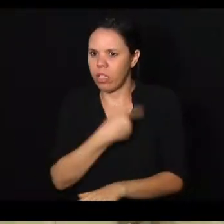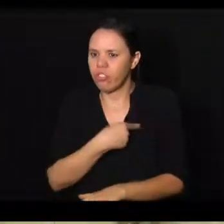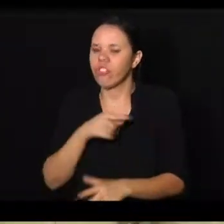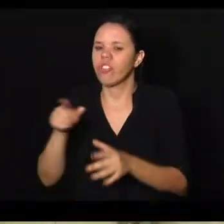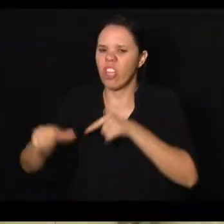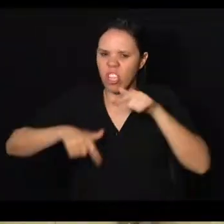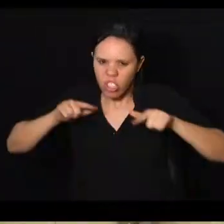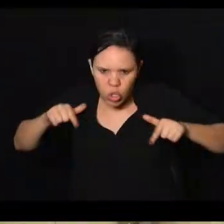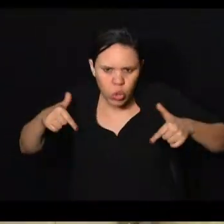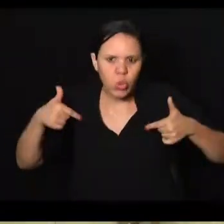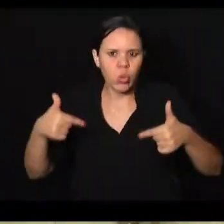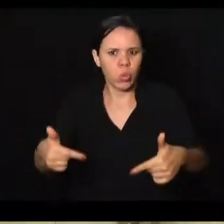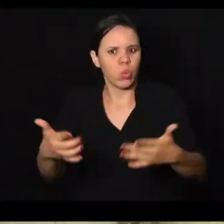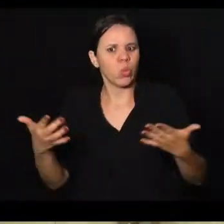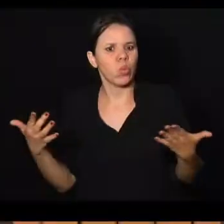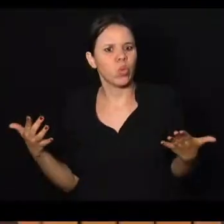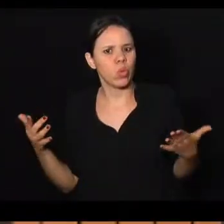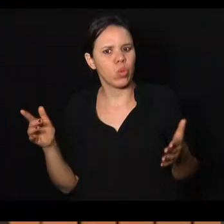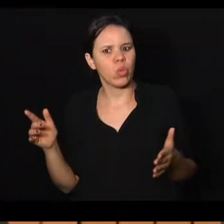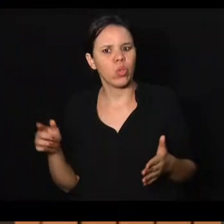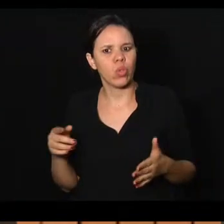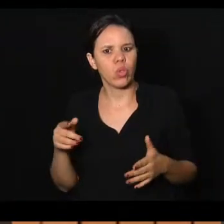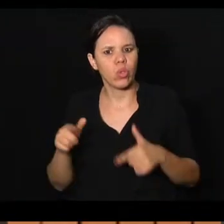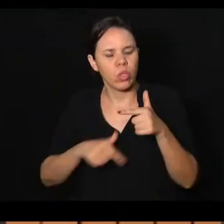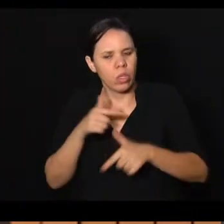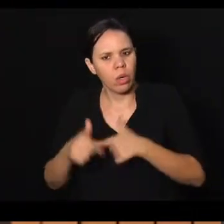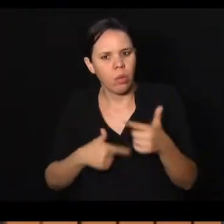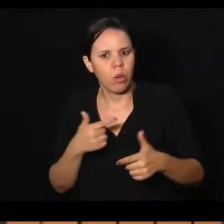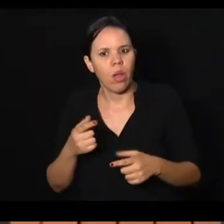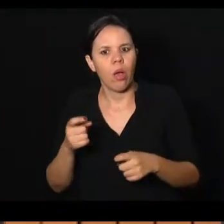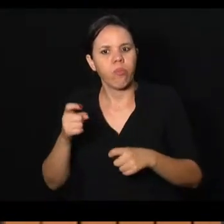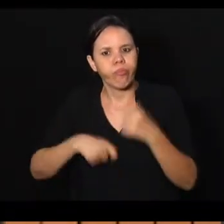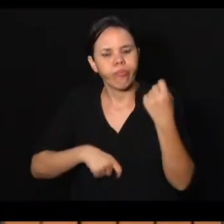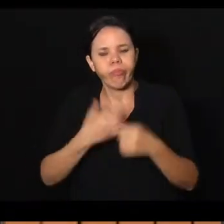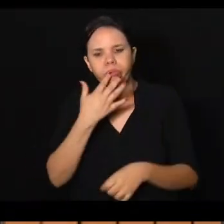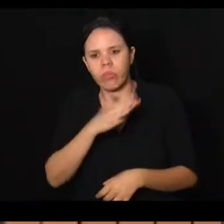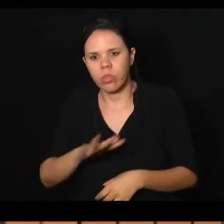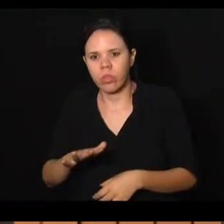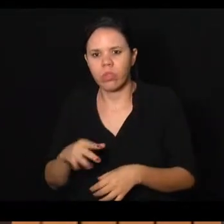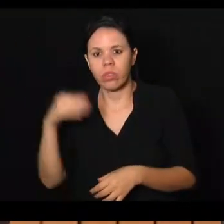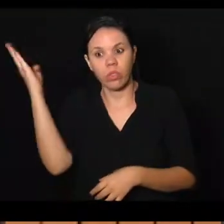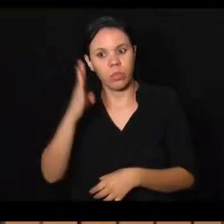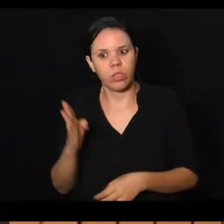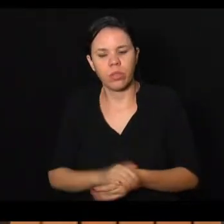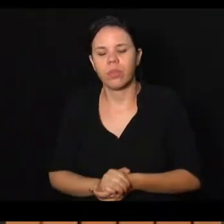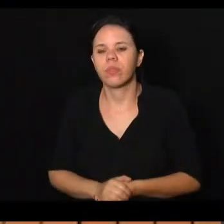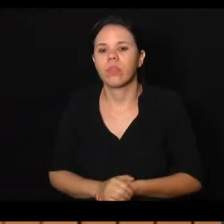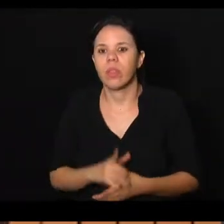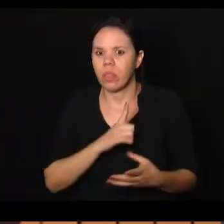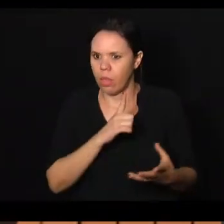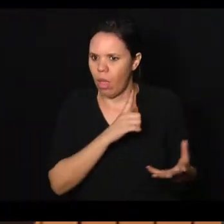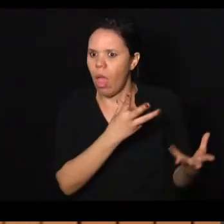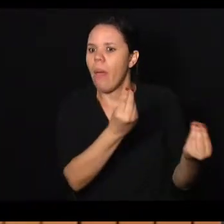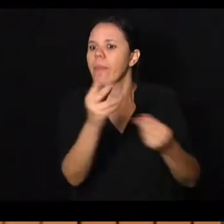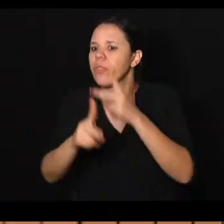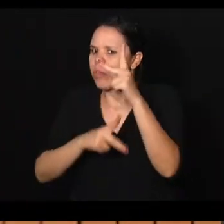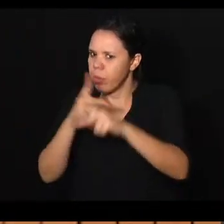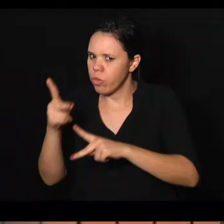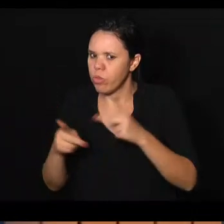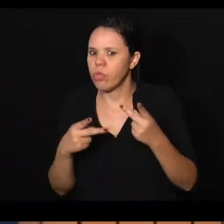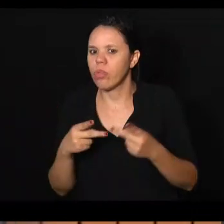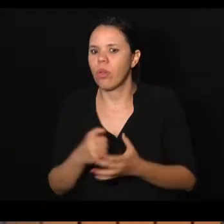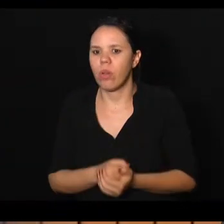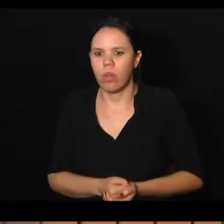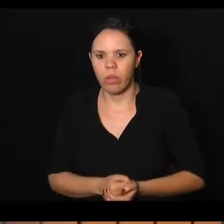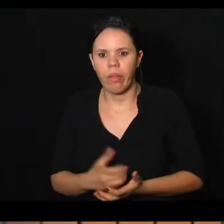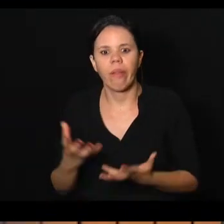faça o enfrentamento ao abuso sexual de criança no Brasil. Tem muita gente, inclusive,